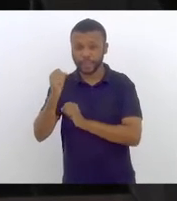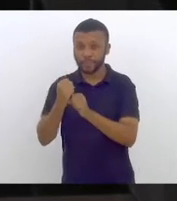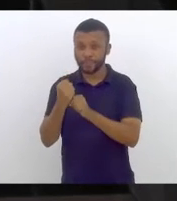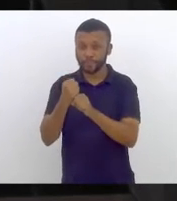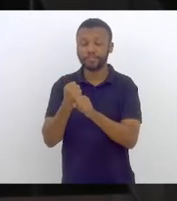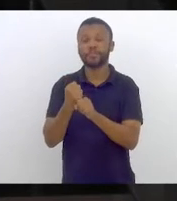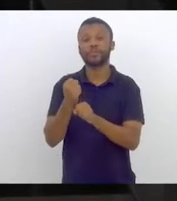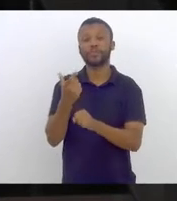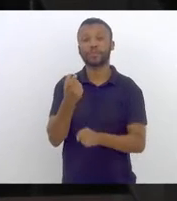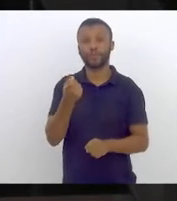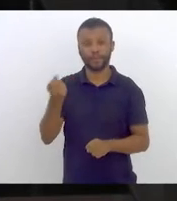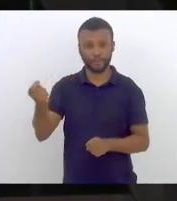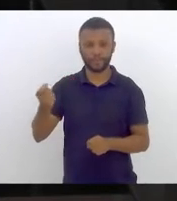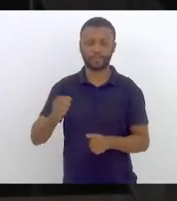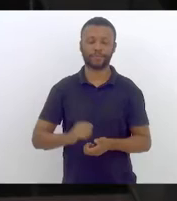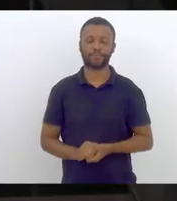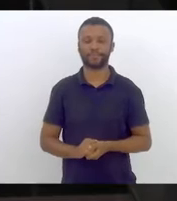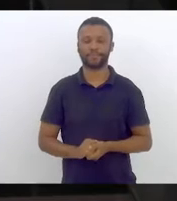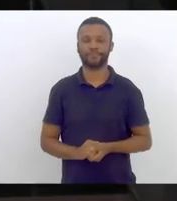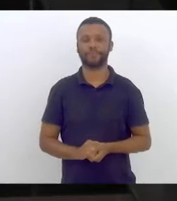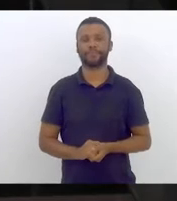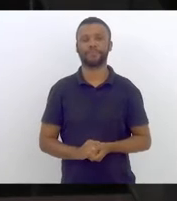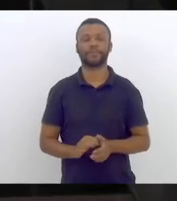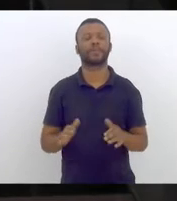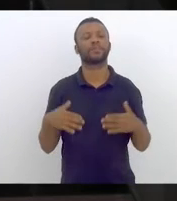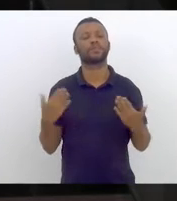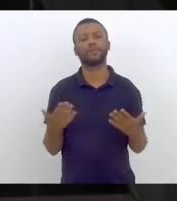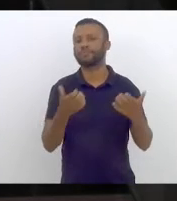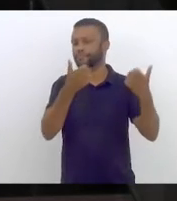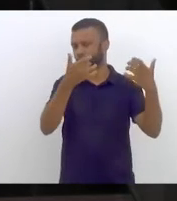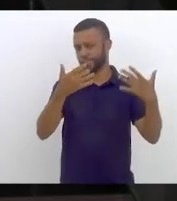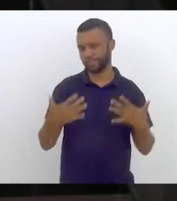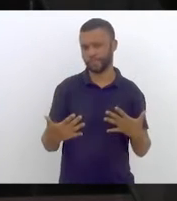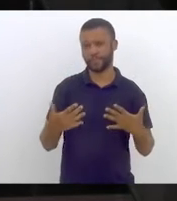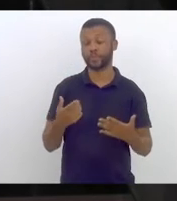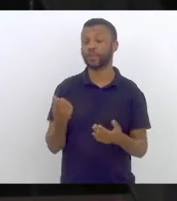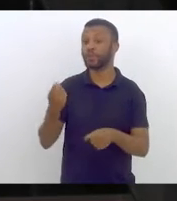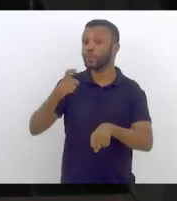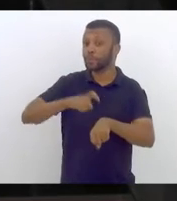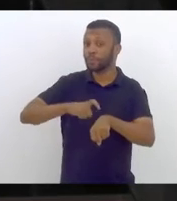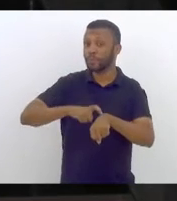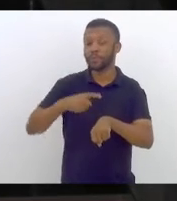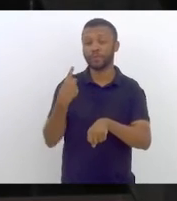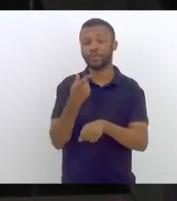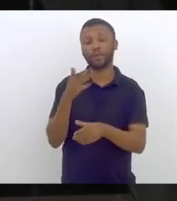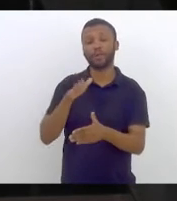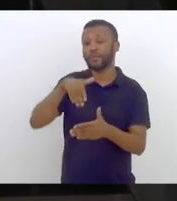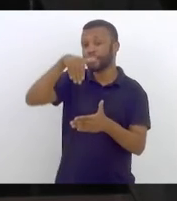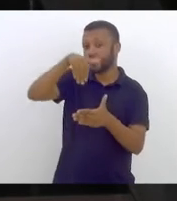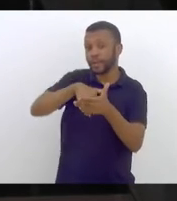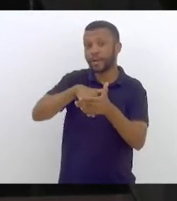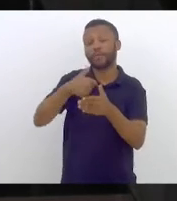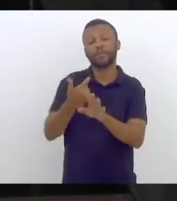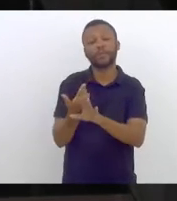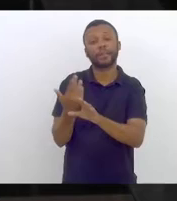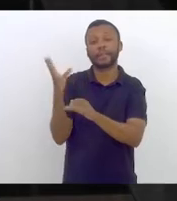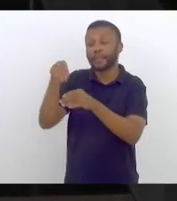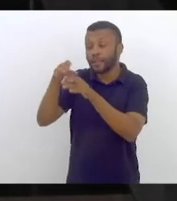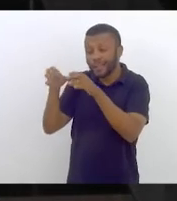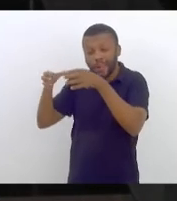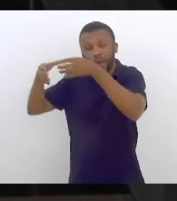Aí, o deputado Eliomar Coelho, quando votamos lá na Comissão de